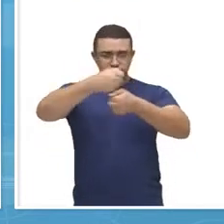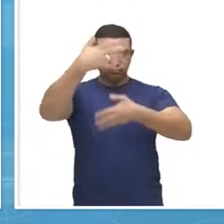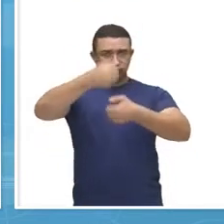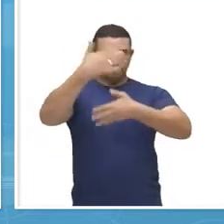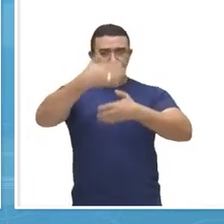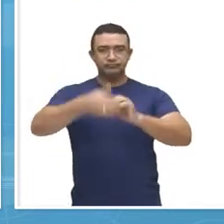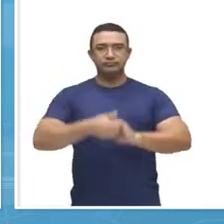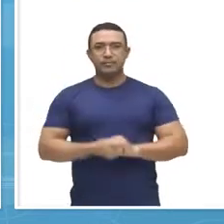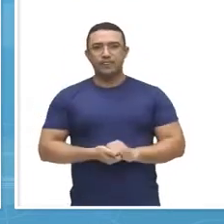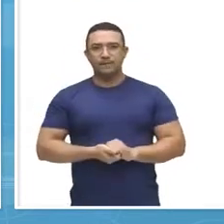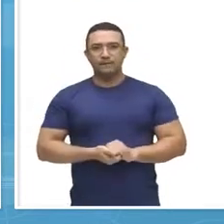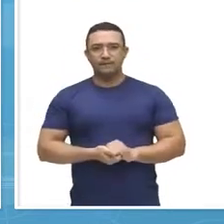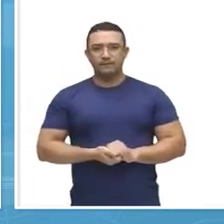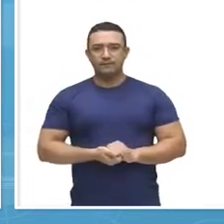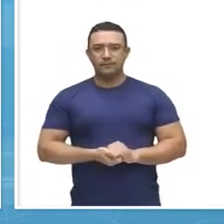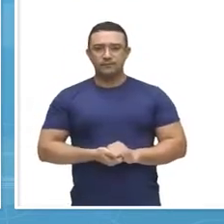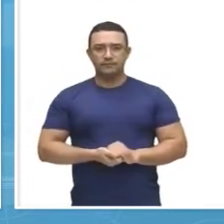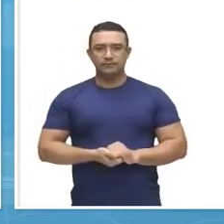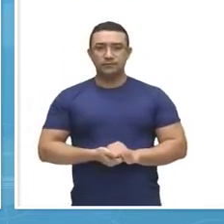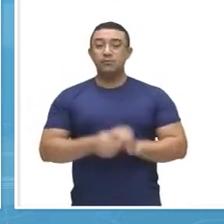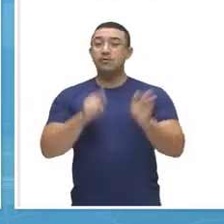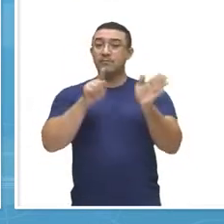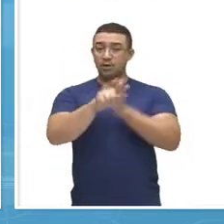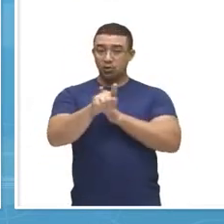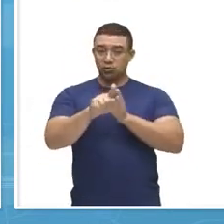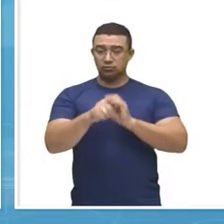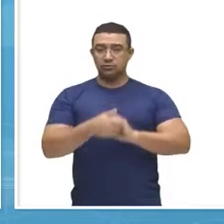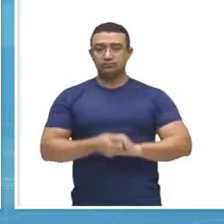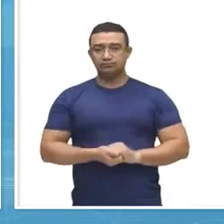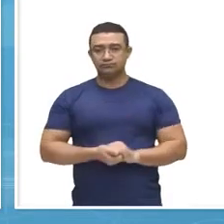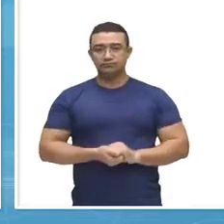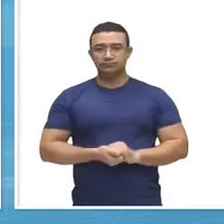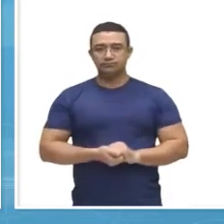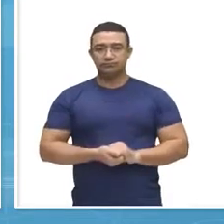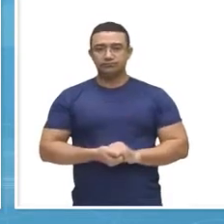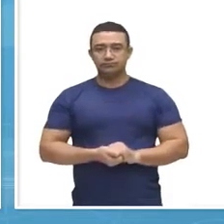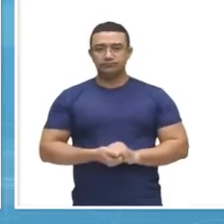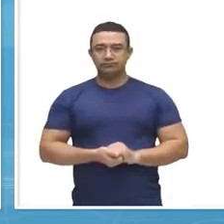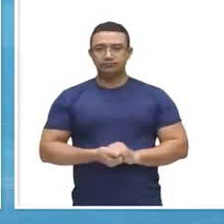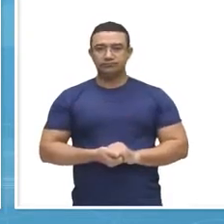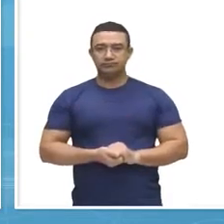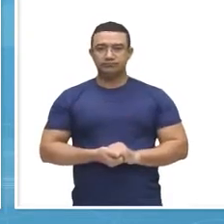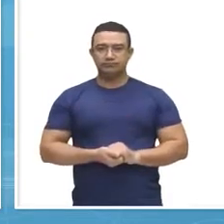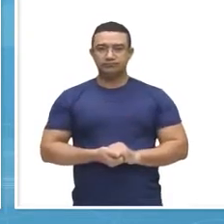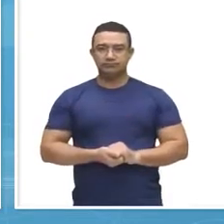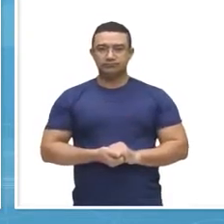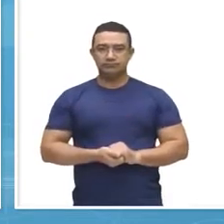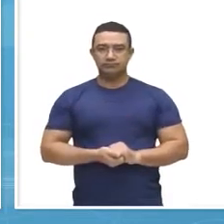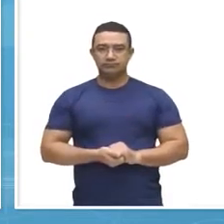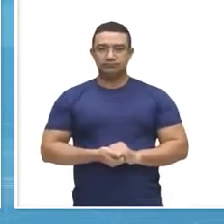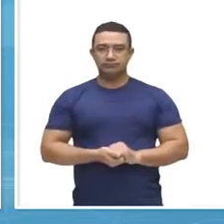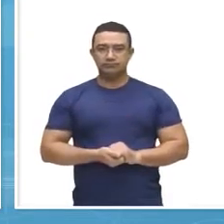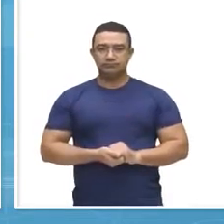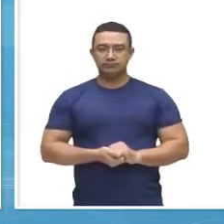nessa introdução aí à nossa aula, nós temos a seguinte pergunta, que também já deixa claro aí que está no Simple